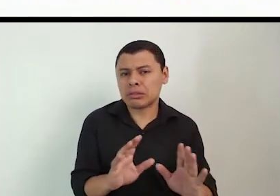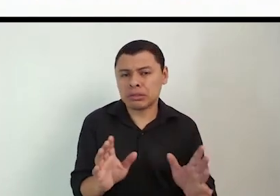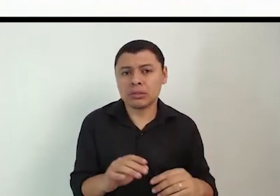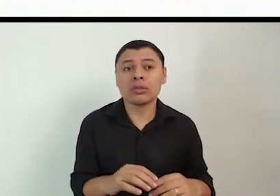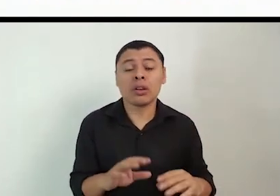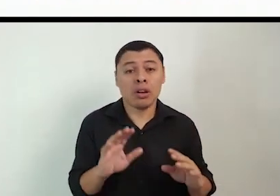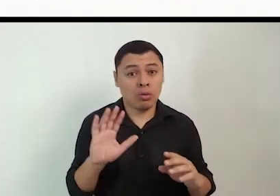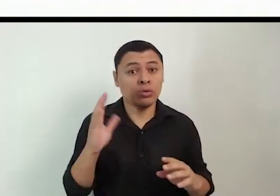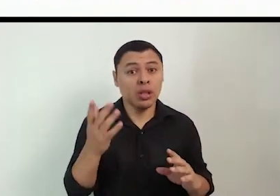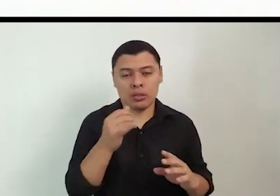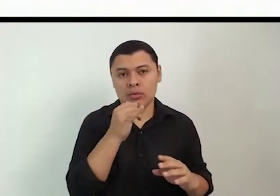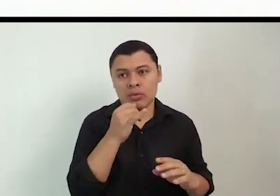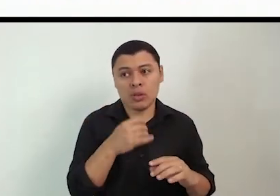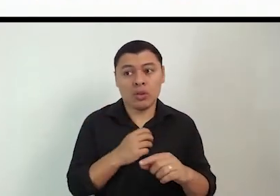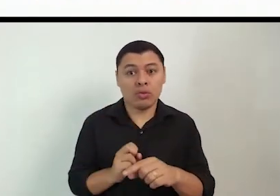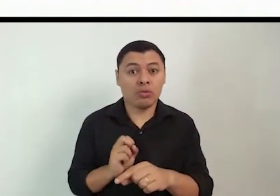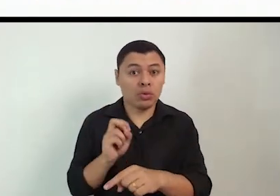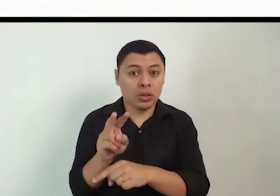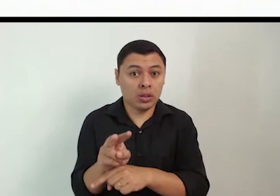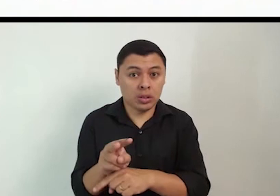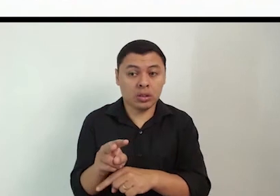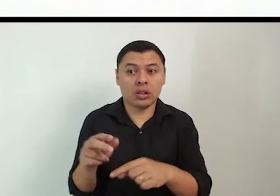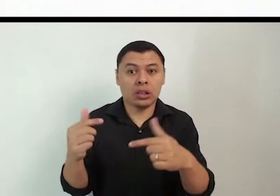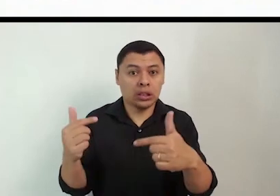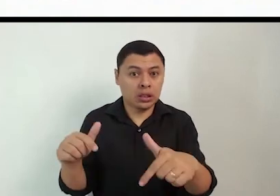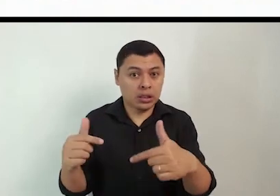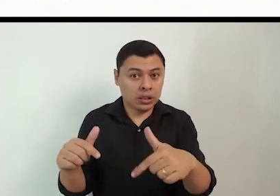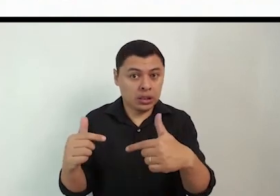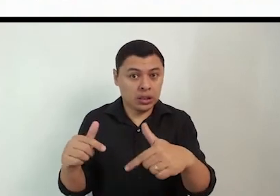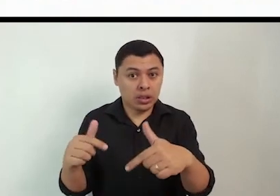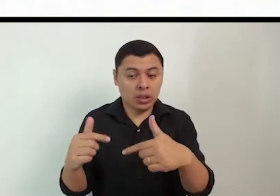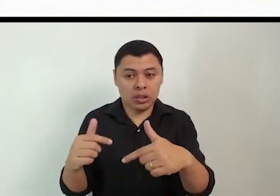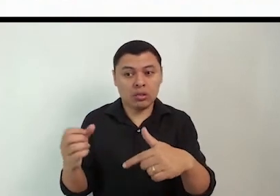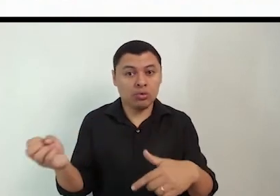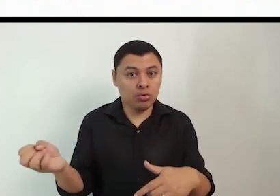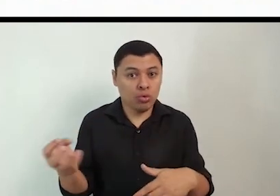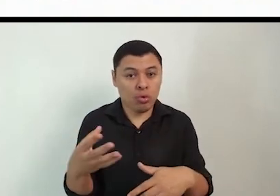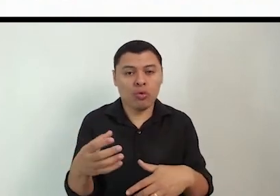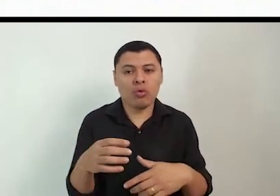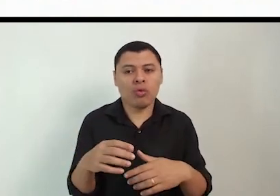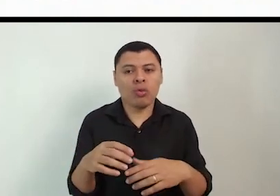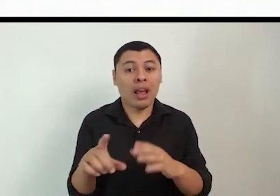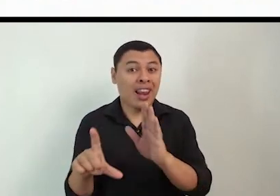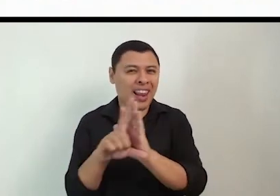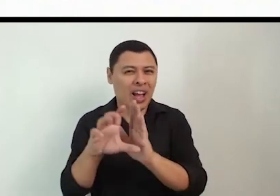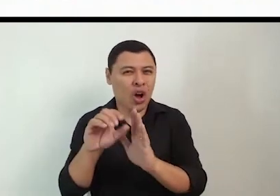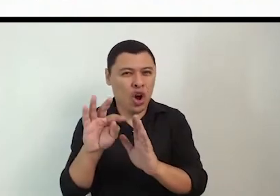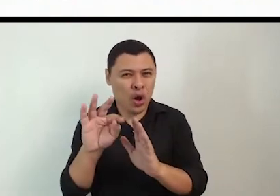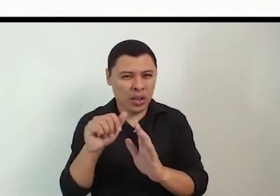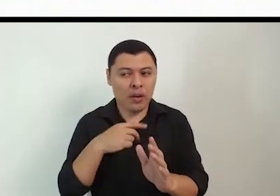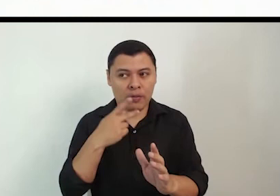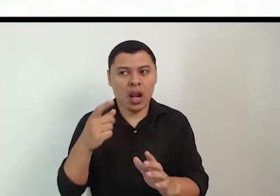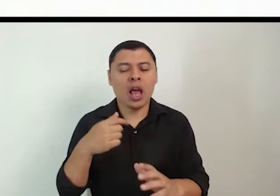quando eu vou entrar ou vem essa possibilidade de eu entrar numa contratação por cota e falar que eu sou